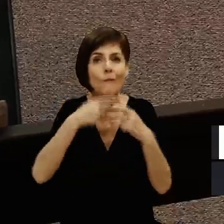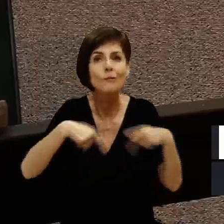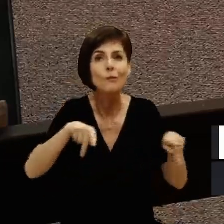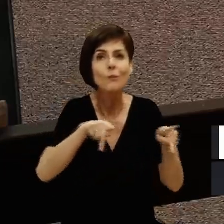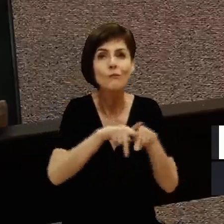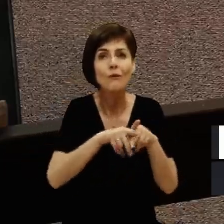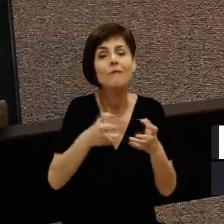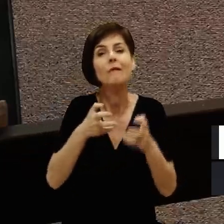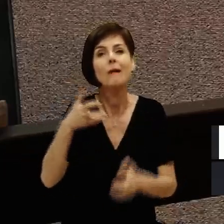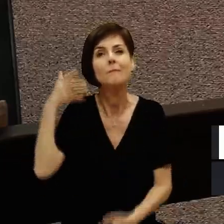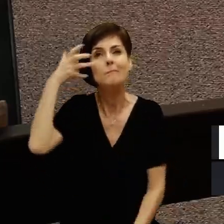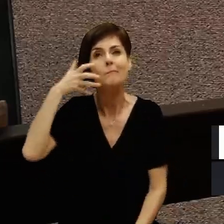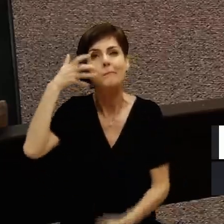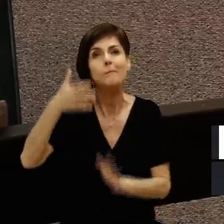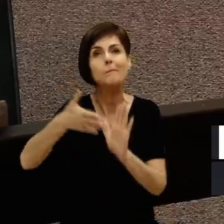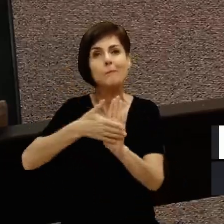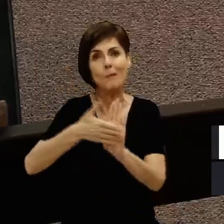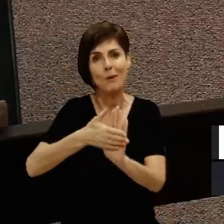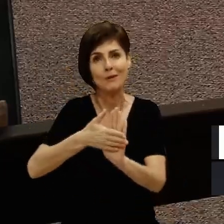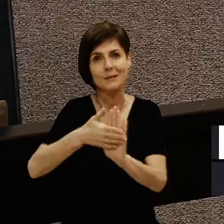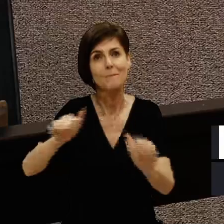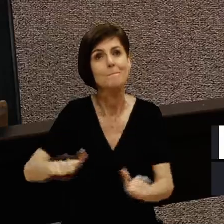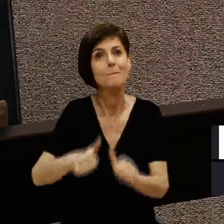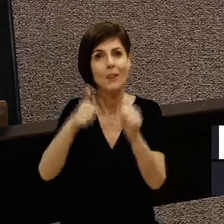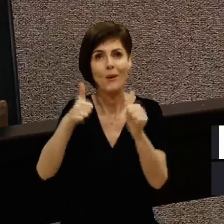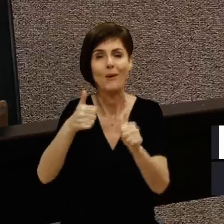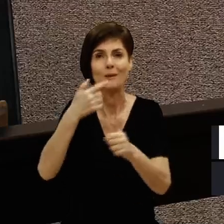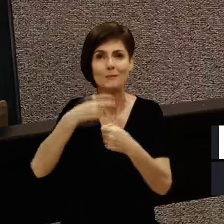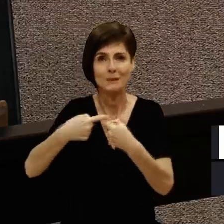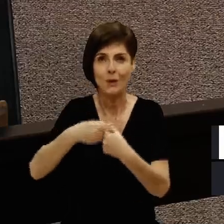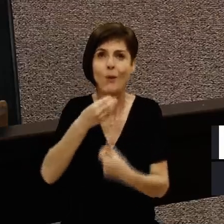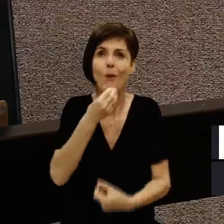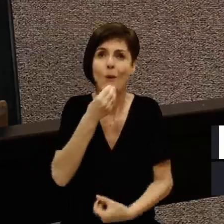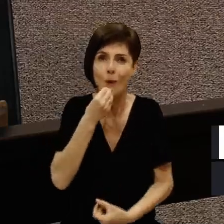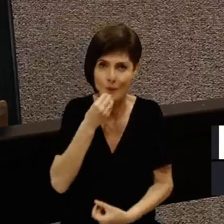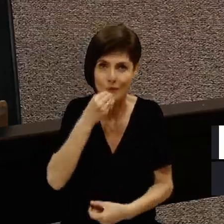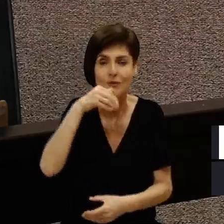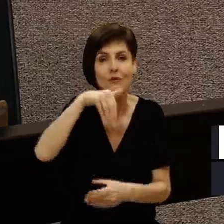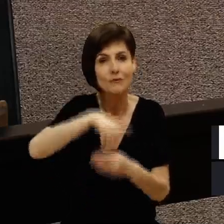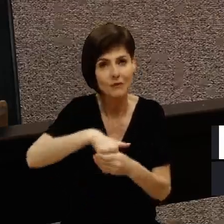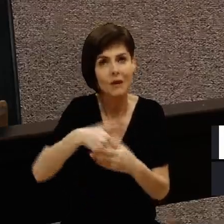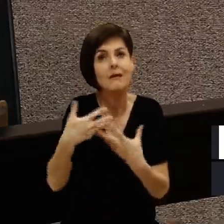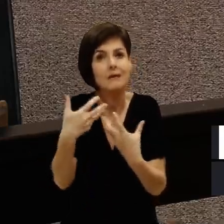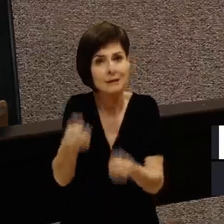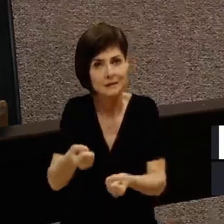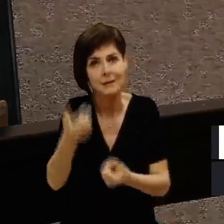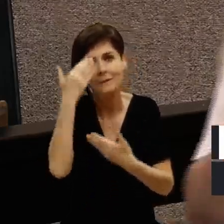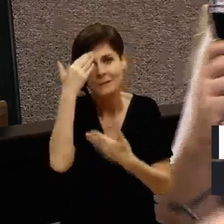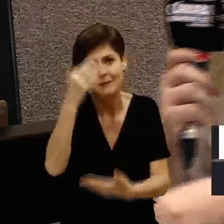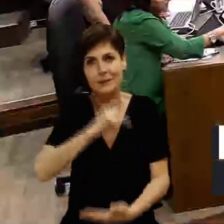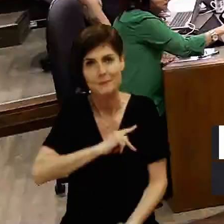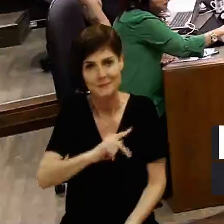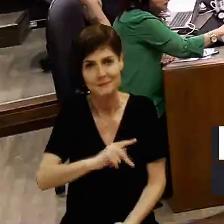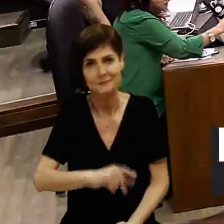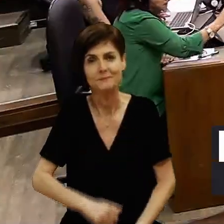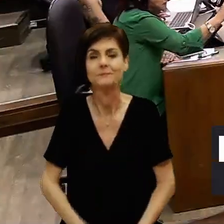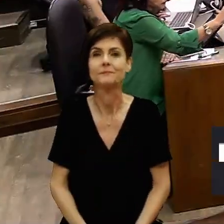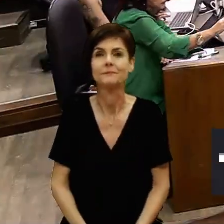muitas vezes propor essas melhorias. Então, obviamente, a gente vai votar favorável. Era isso, senhor presidente. Obrigada.